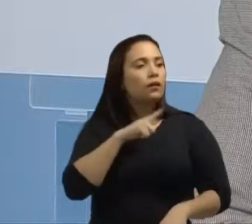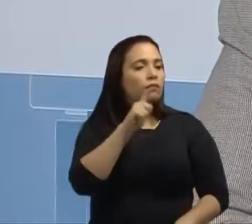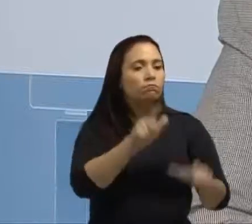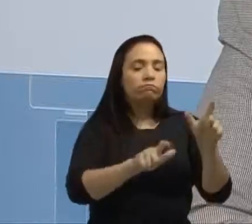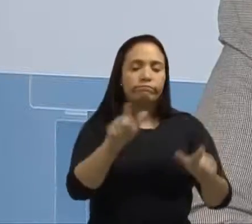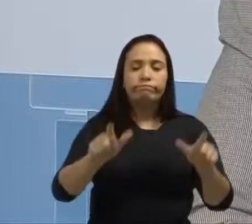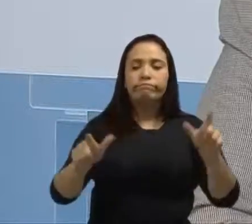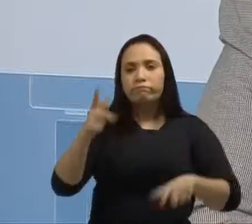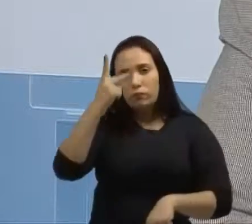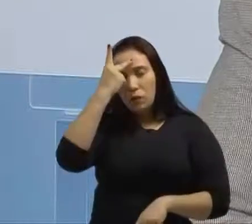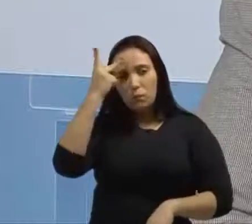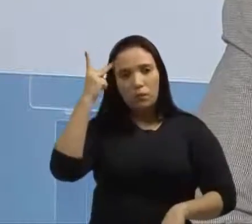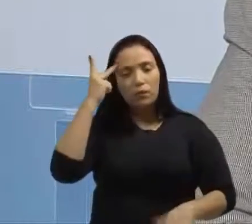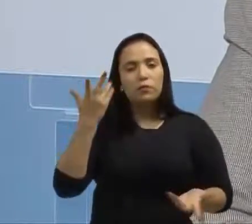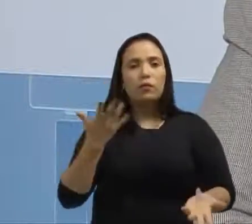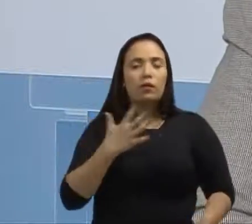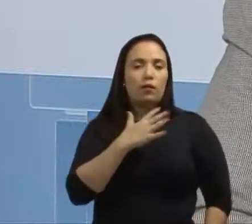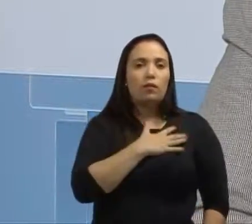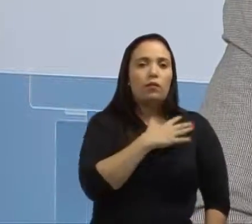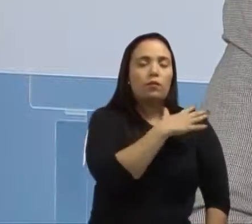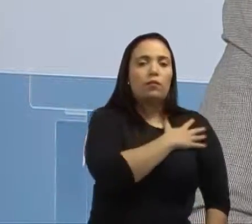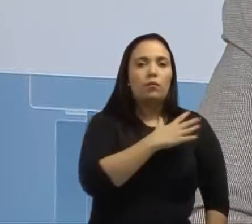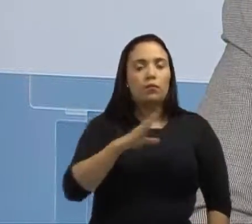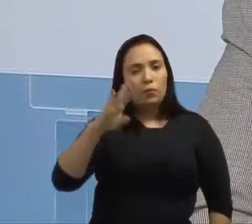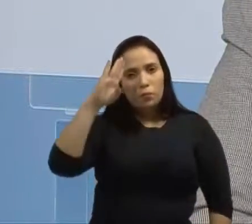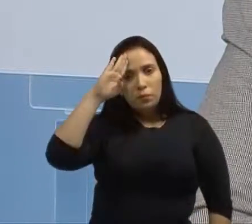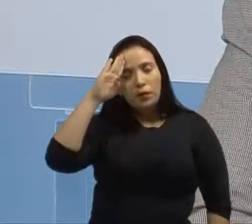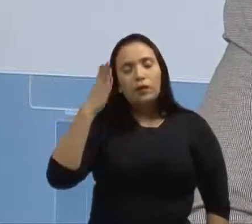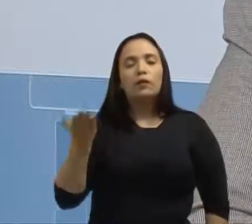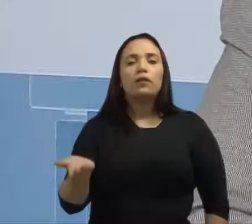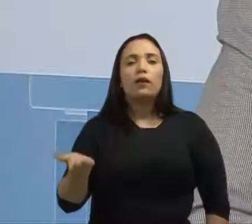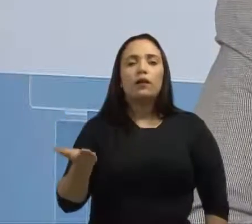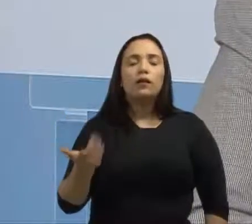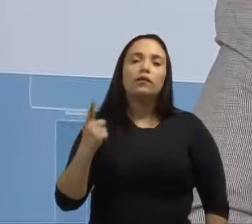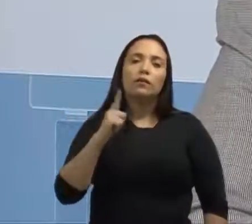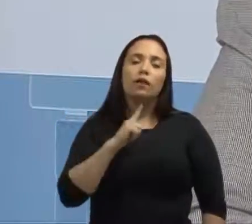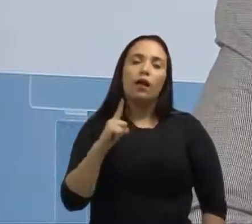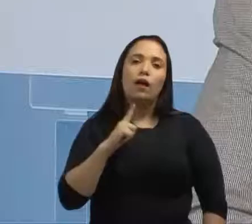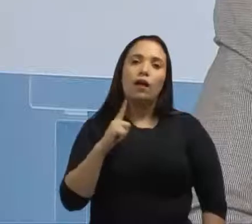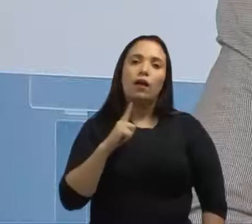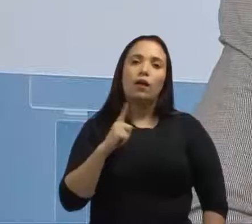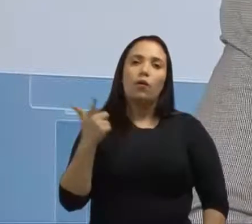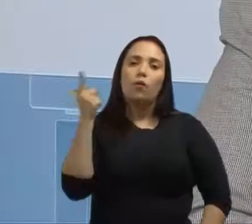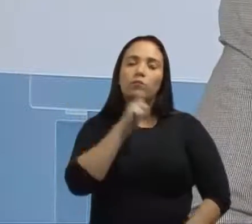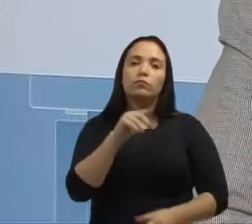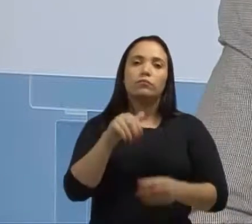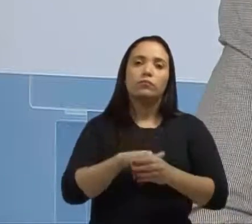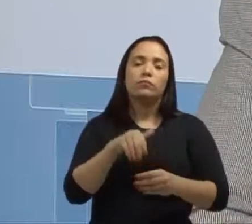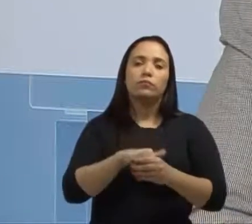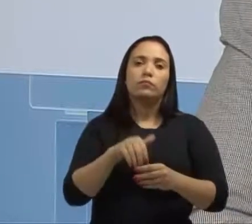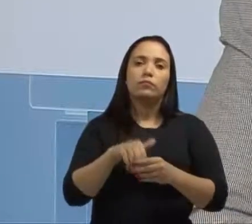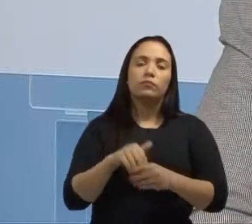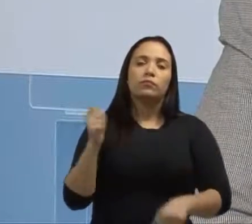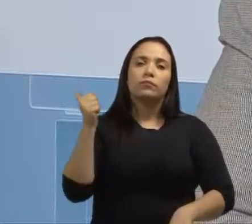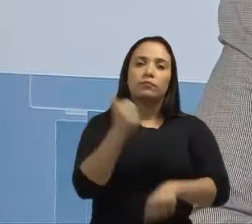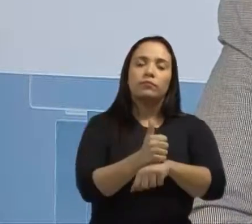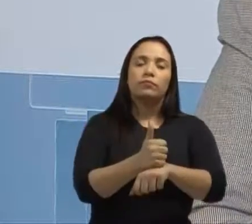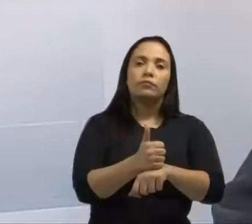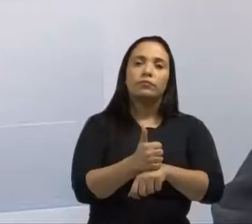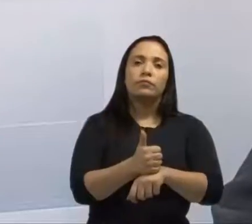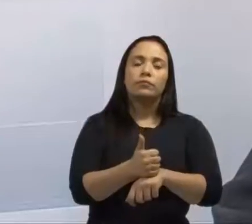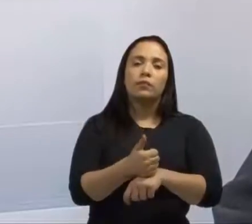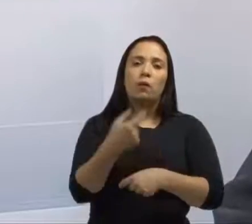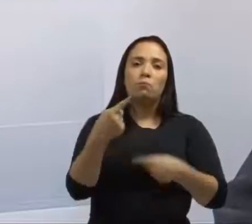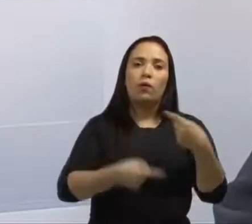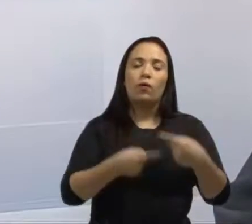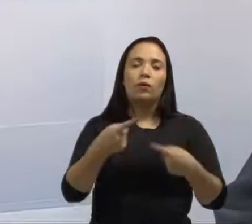e quantidade de militares, né, que entraram na vida pública por conta da insegurança, Luiz.